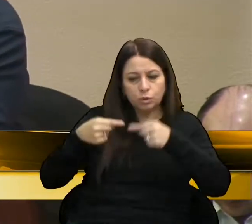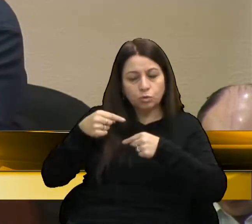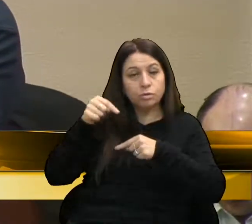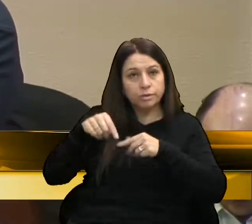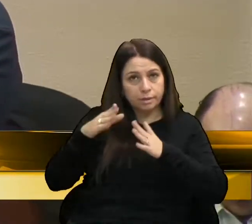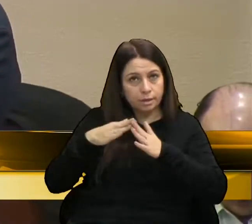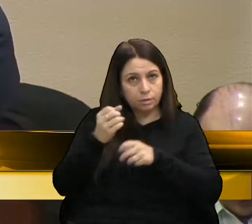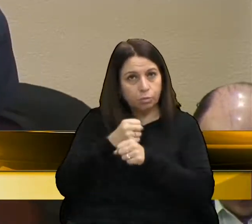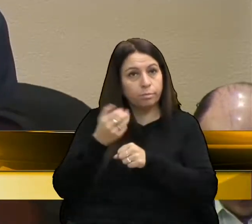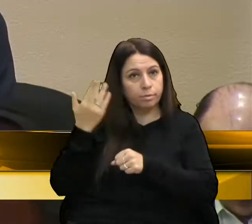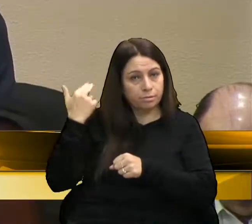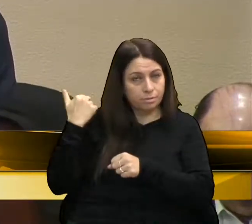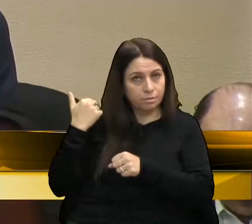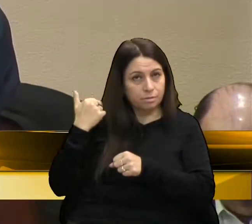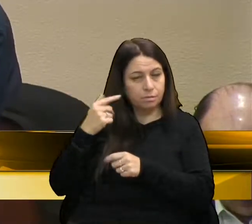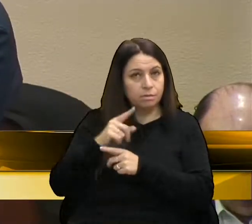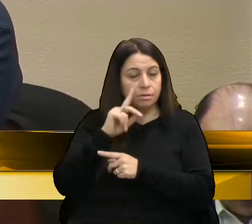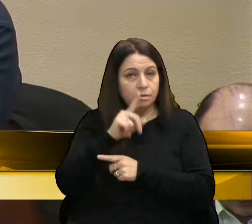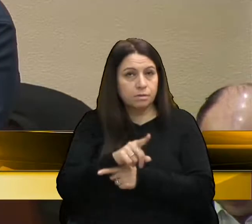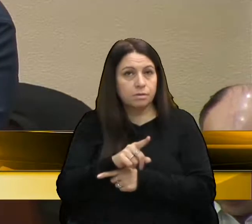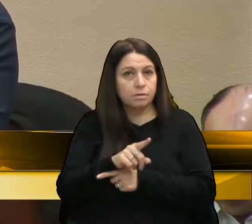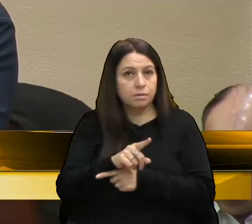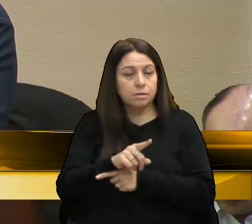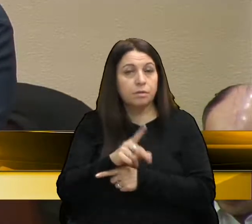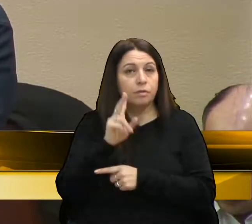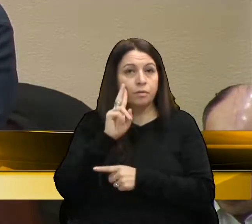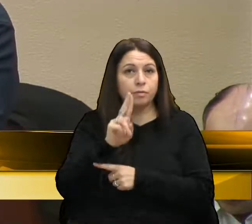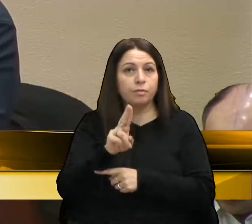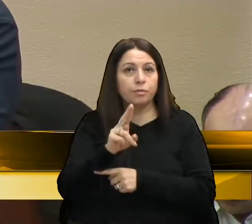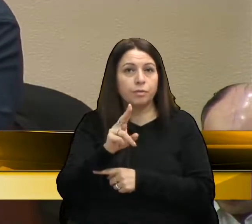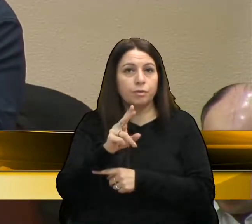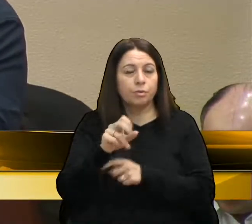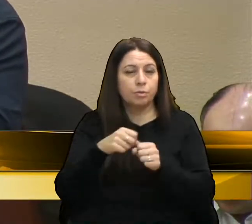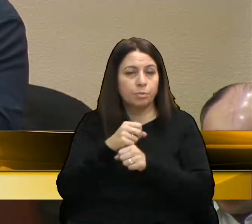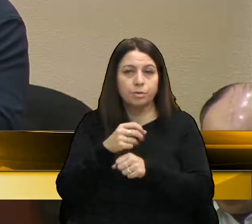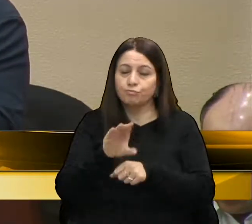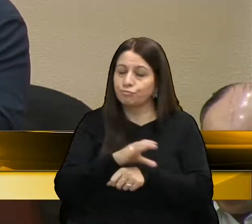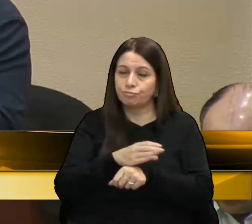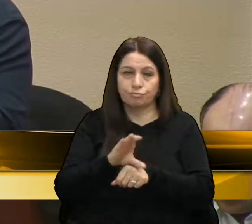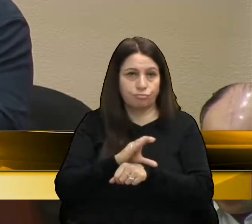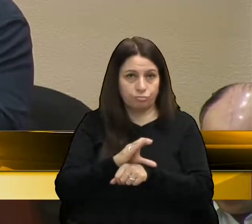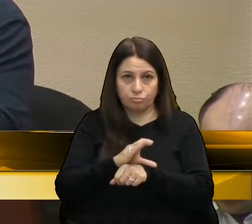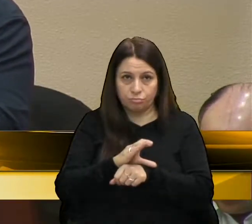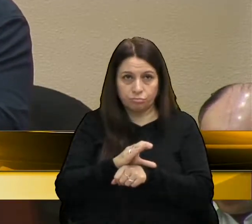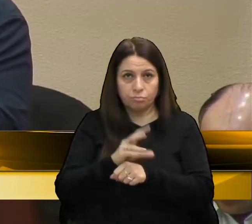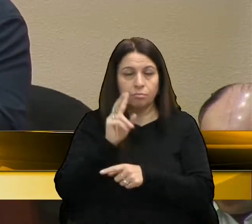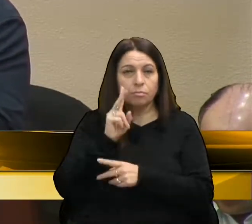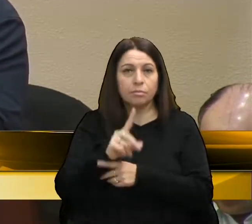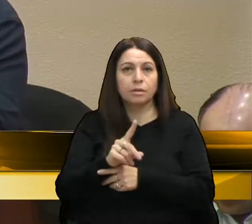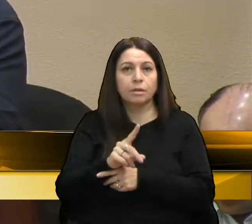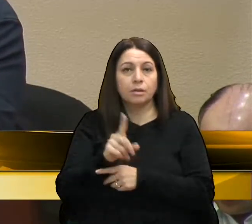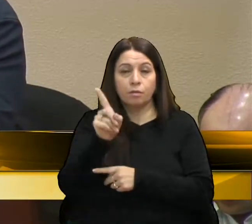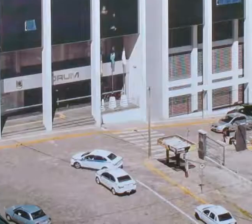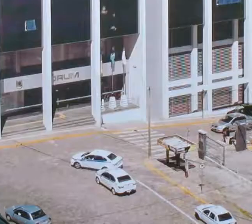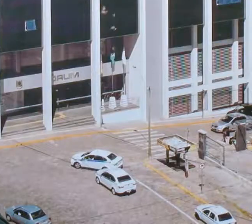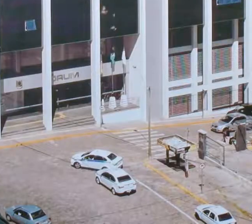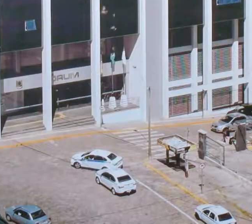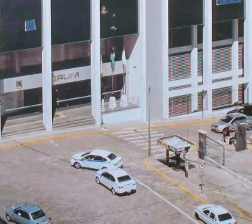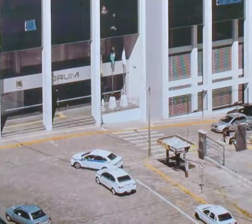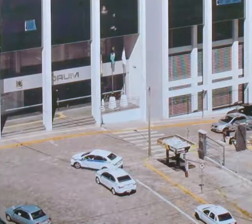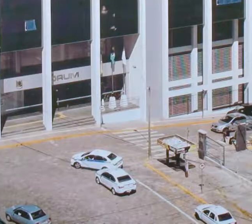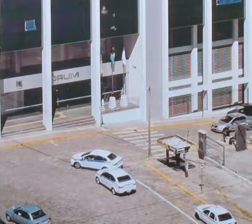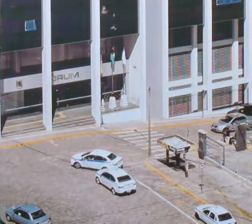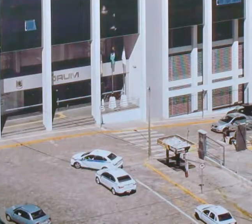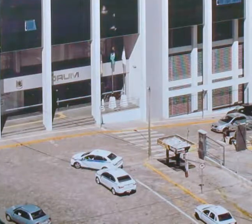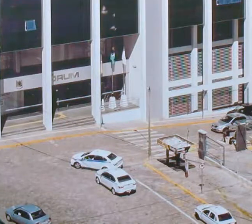presidente da Câmara, vereador Felipe Gremelmaier, promulgar o texto, tornando-o lei municipal. Uma